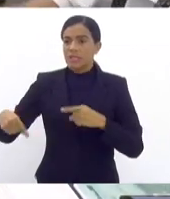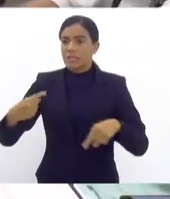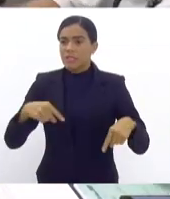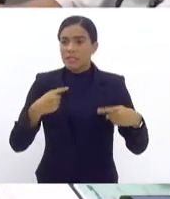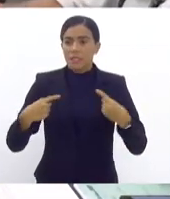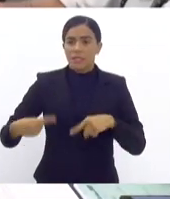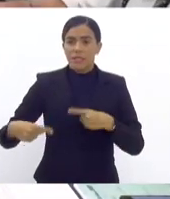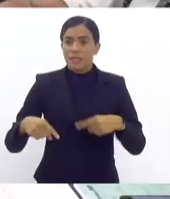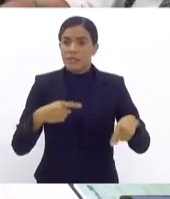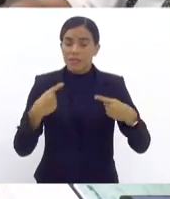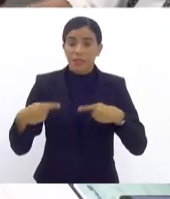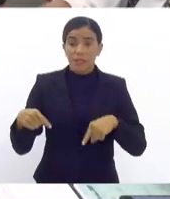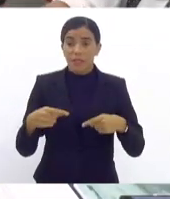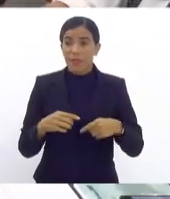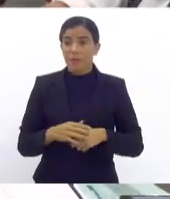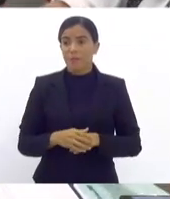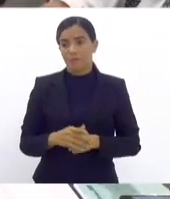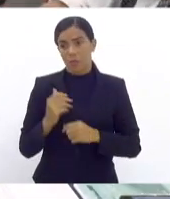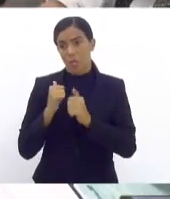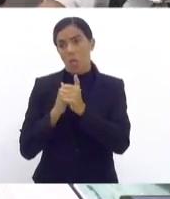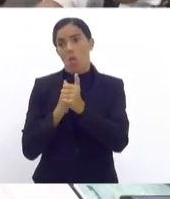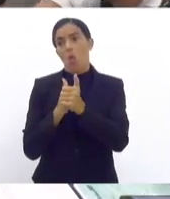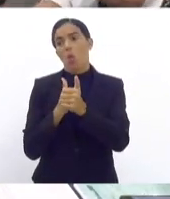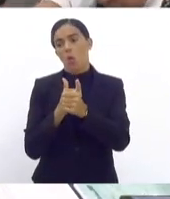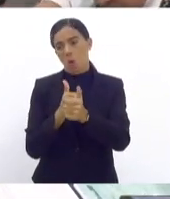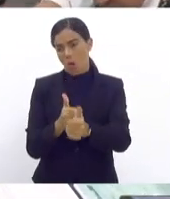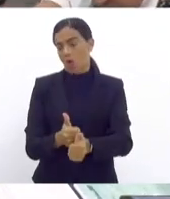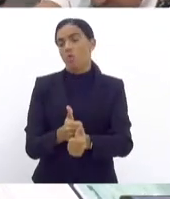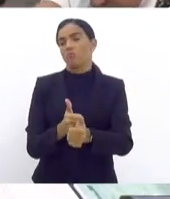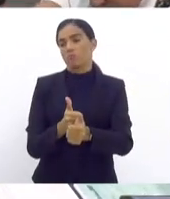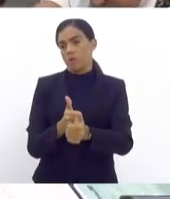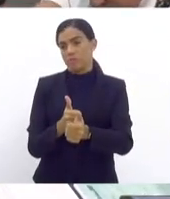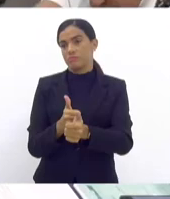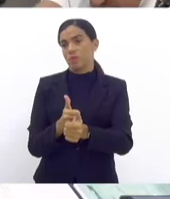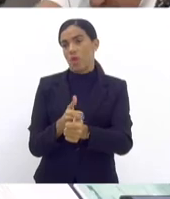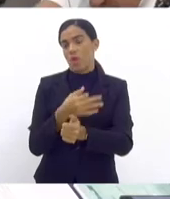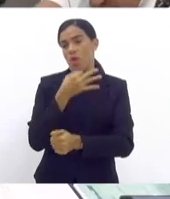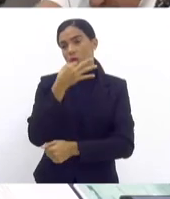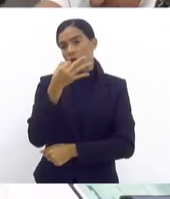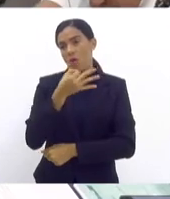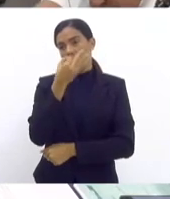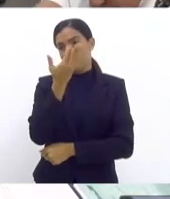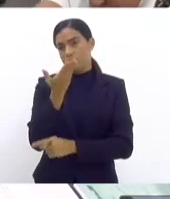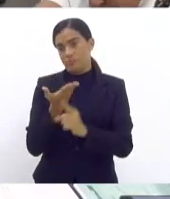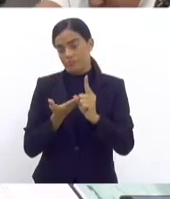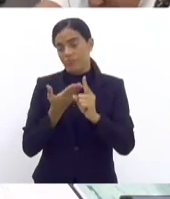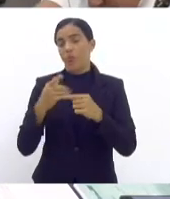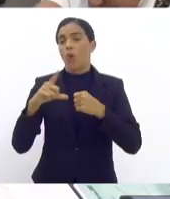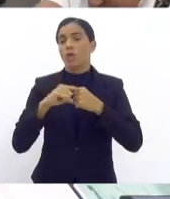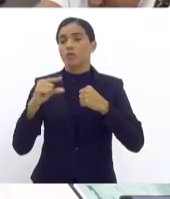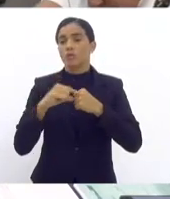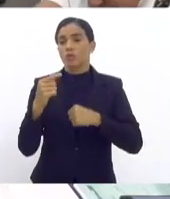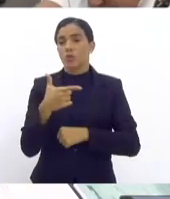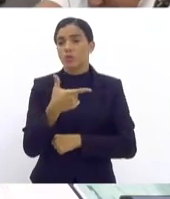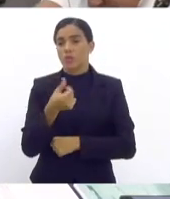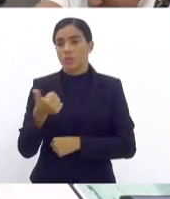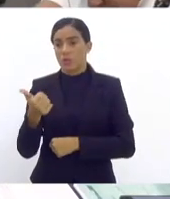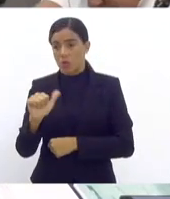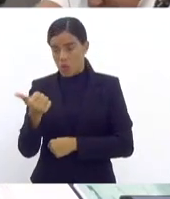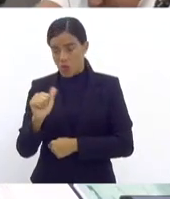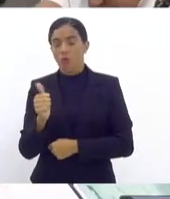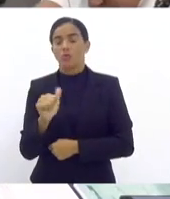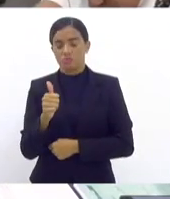presidente, para discutir, deputado, eu acompanho integralmente a posição de Vossa Excelência. O artigo 211 da Constituição do Estado do Rio de Janeiro